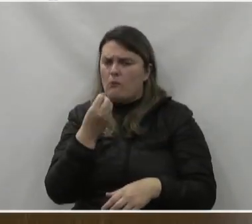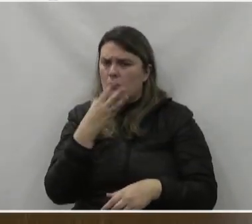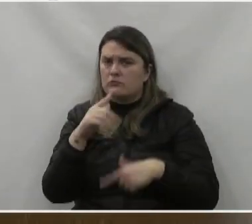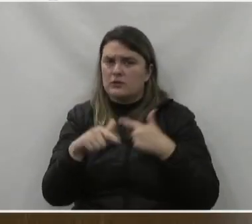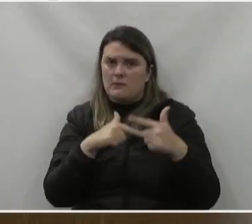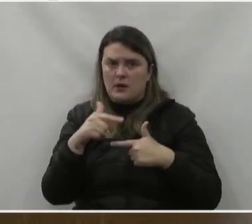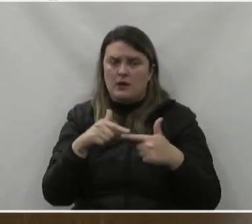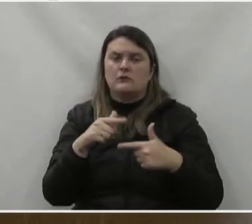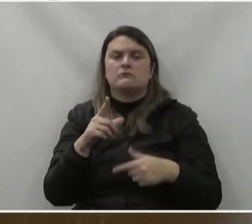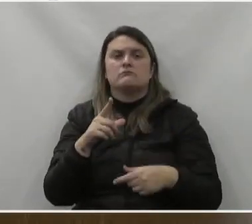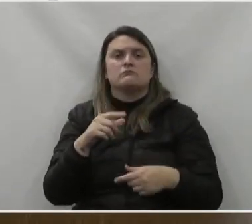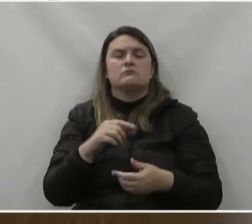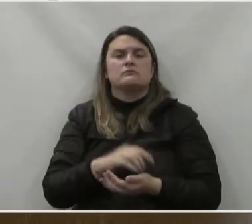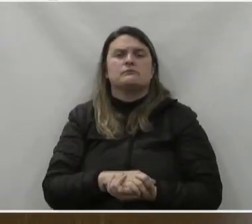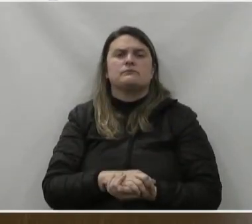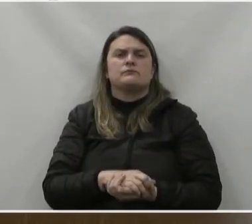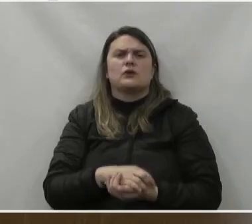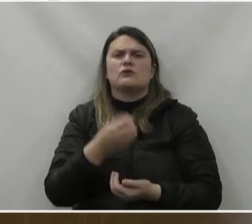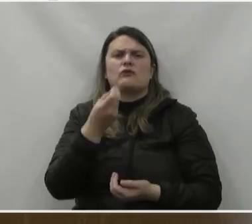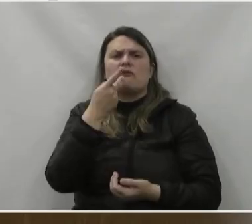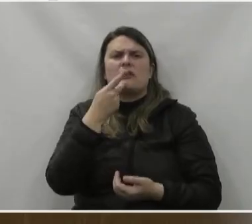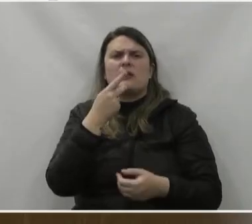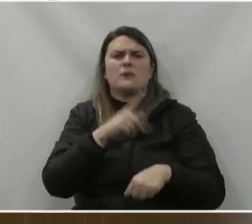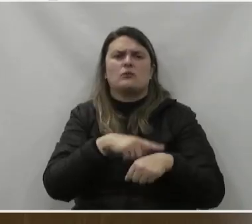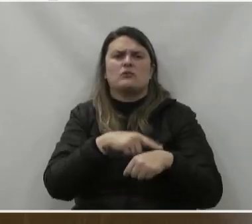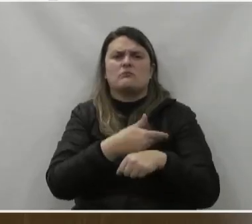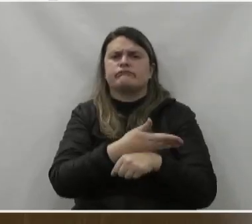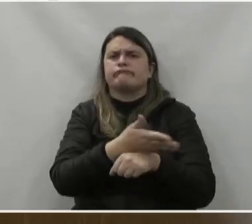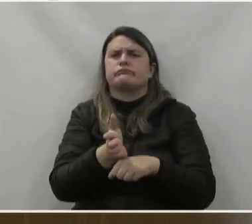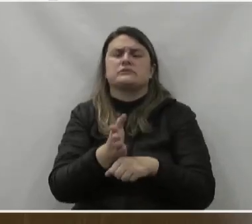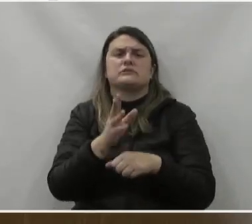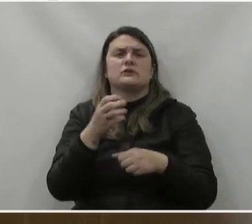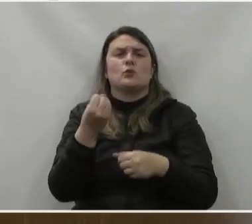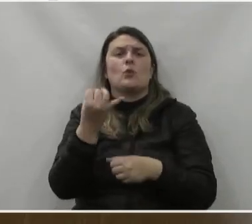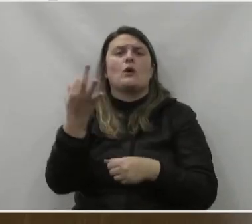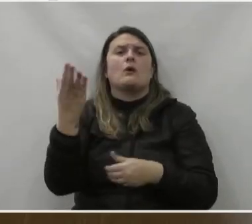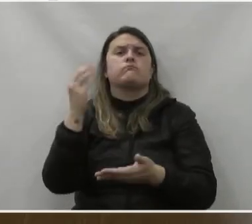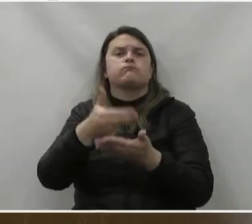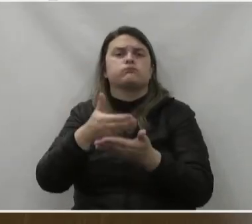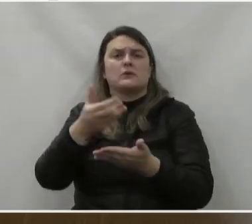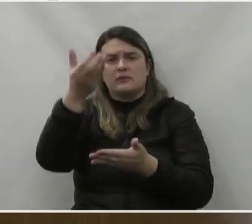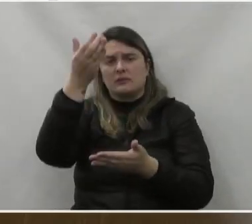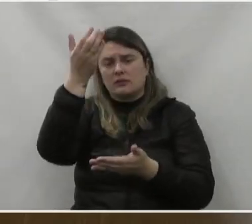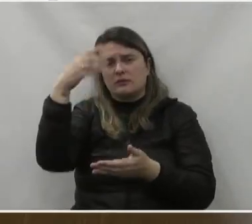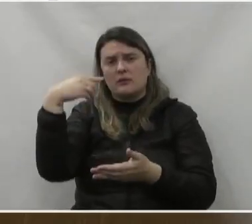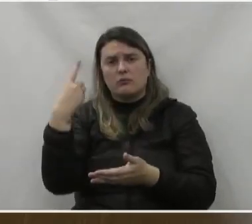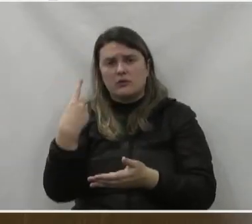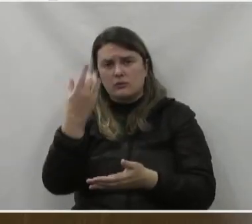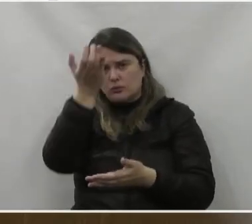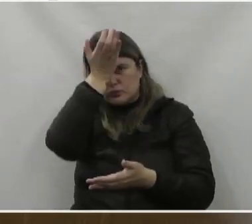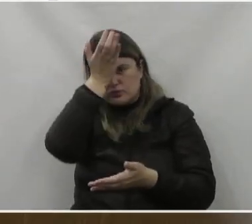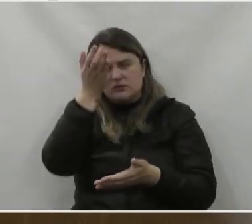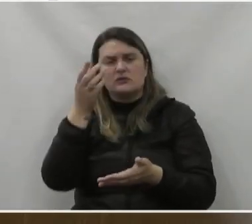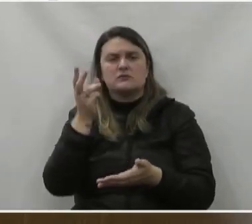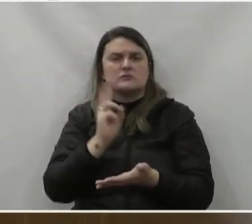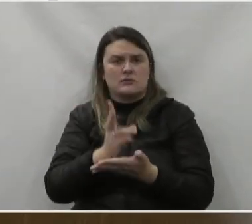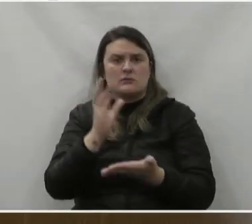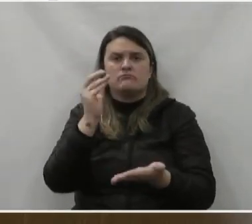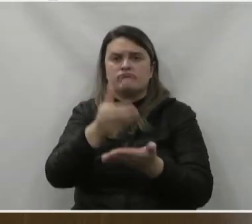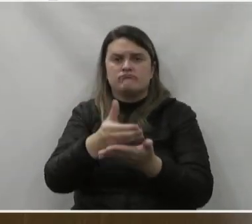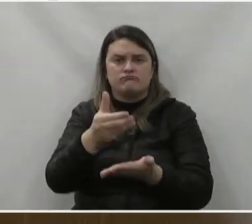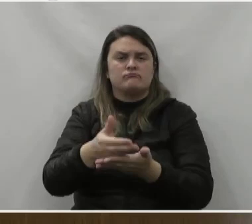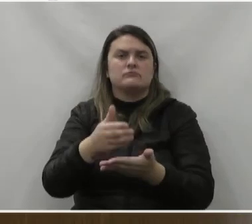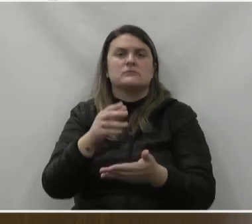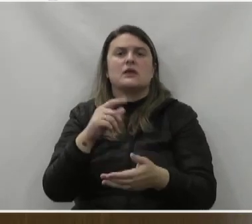tem que contar sim. Eu não vou nem falar aqui porque senão meu tempo vai esgotar de tantos recursos que o Ussen já destinou, continua destinando. Tem